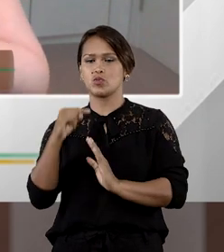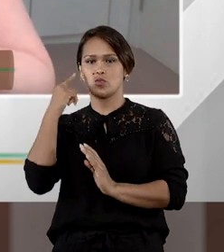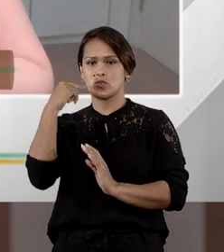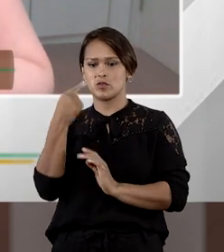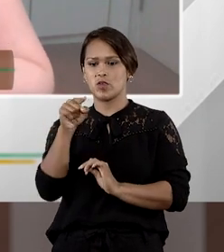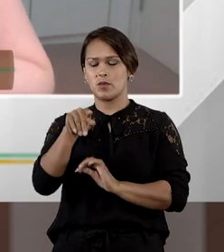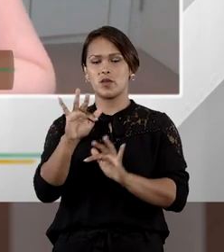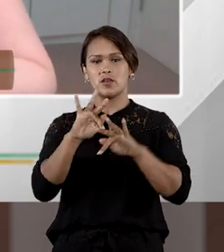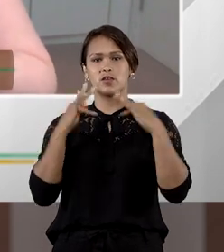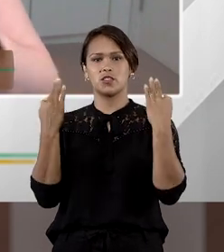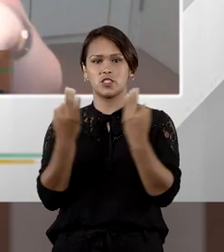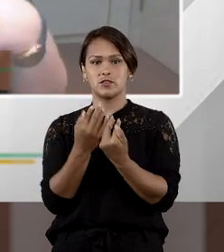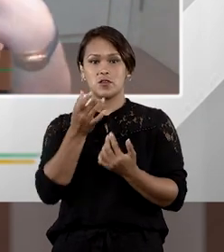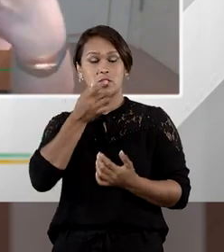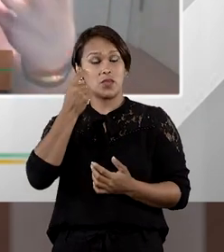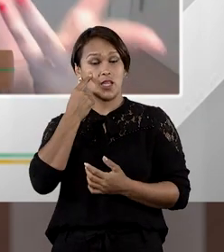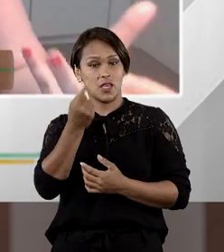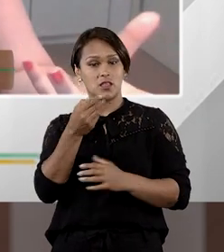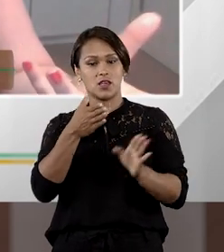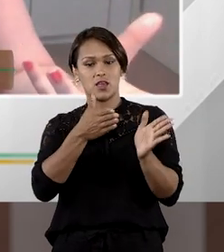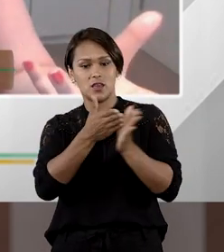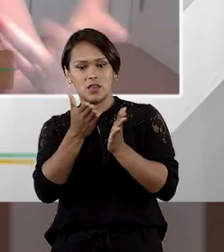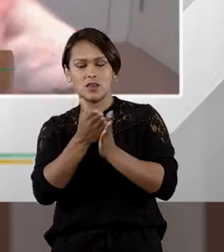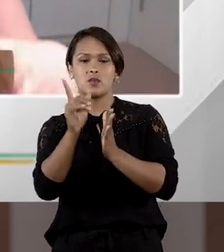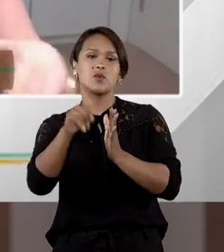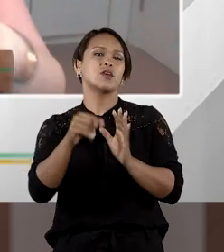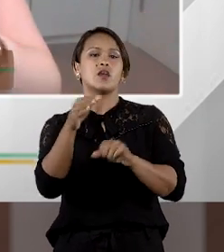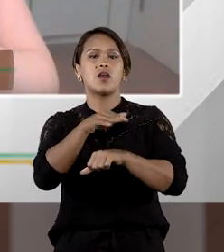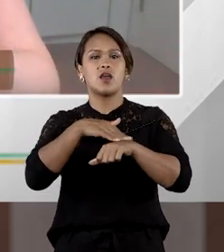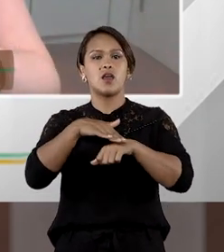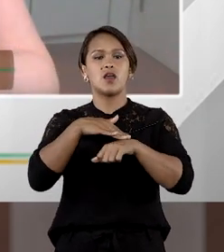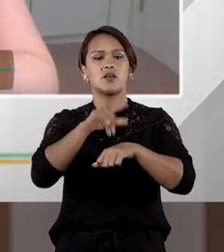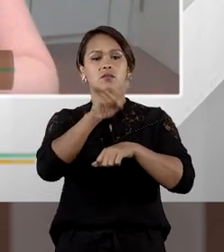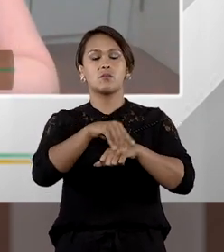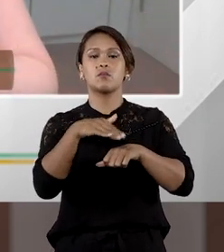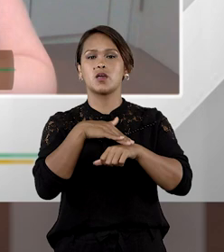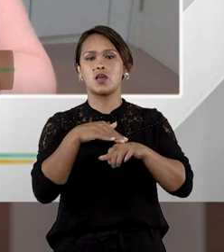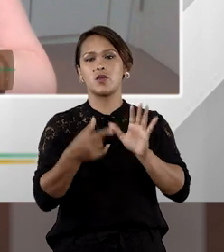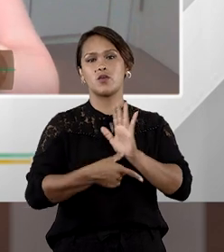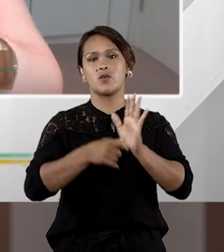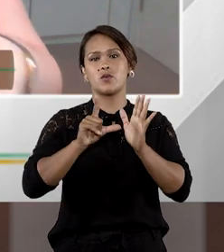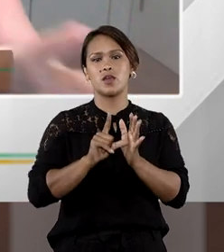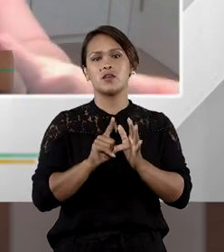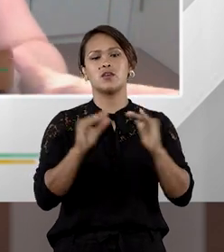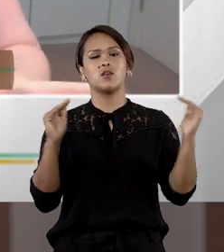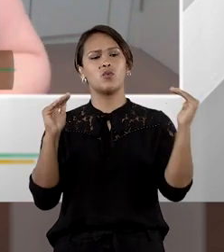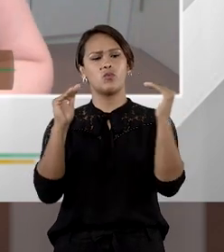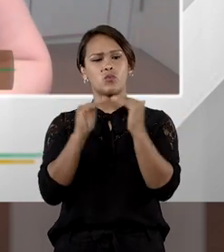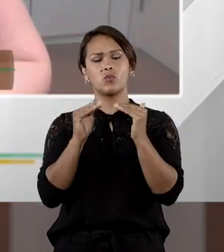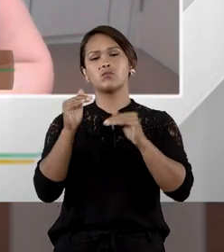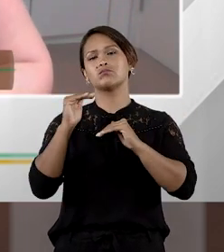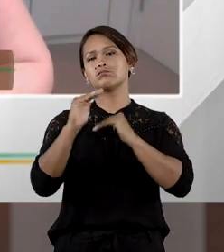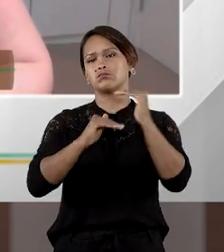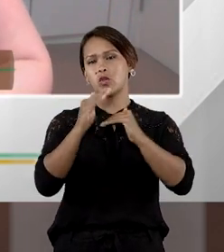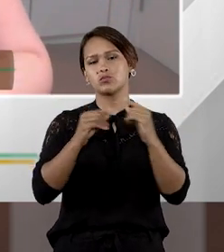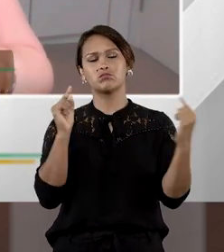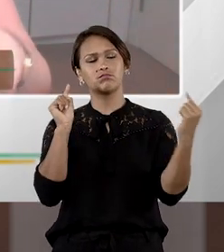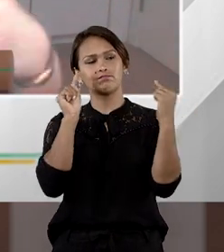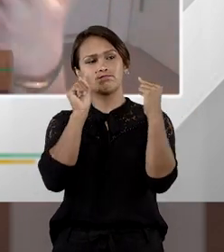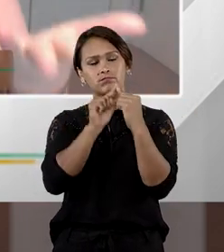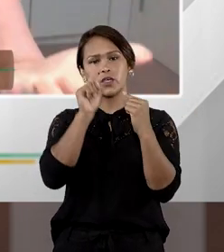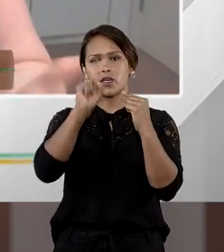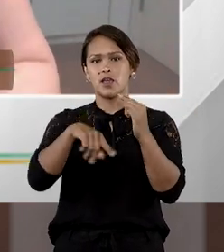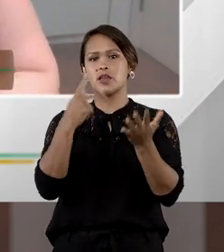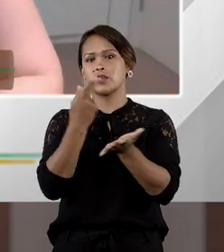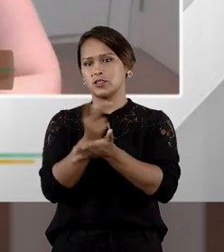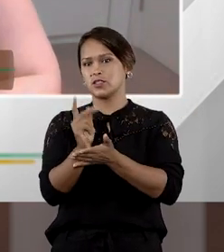advogada, mas é muito interessante encaminhar os meus clientes aqui no ramo advocatício para a mediação, para que eles consigam construir consenso